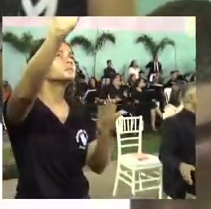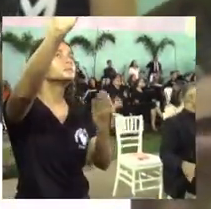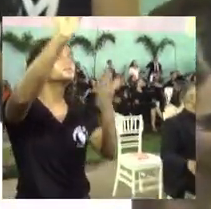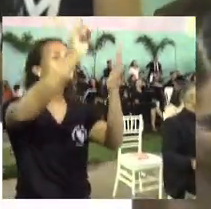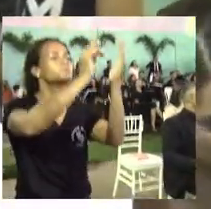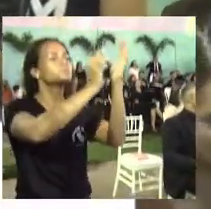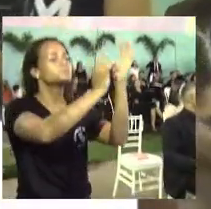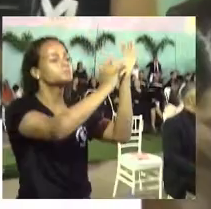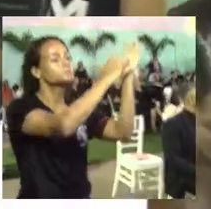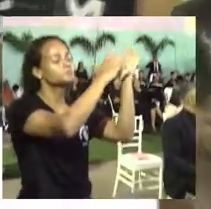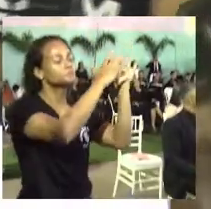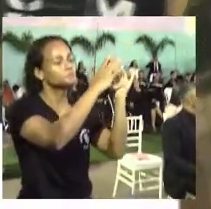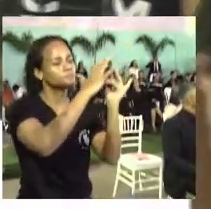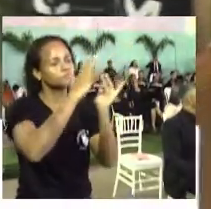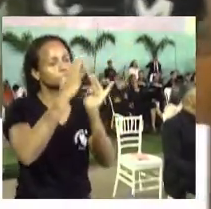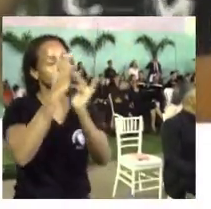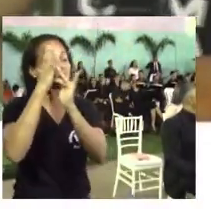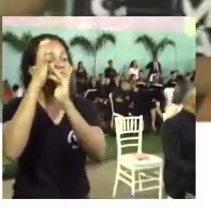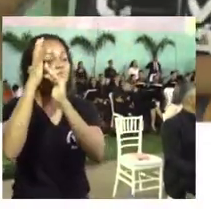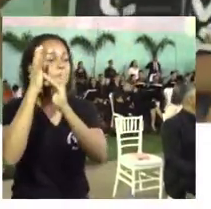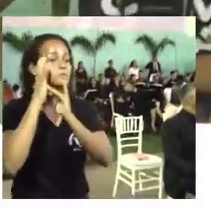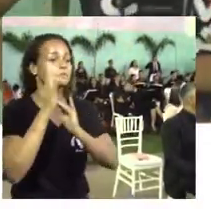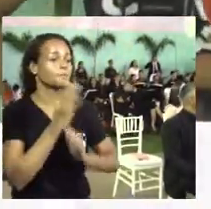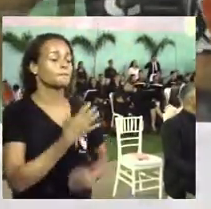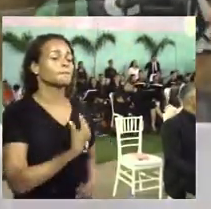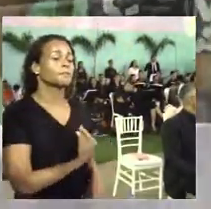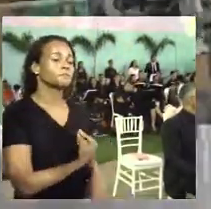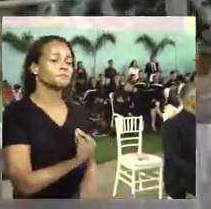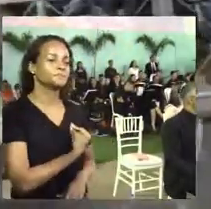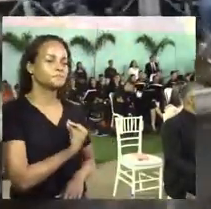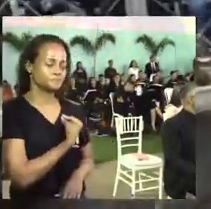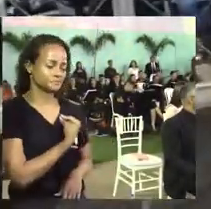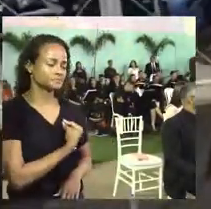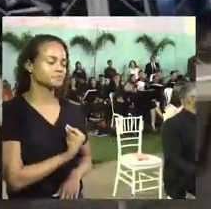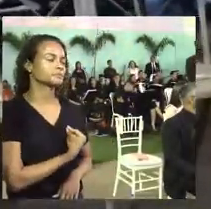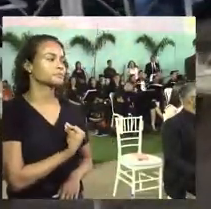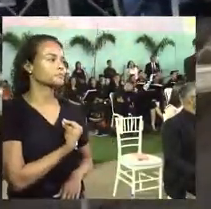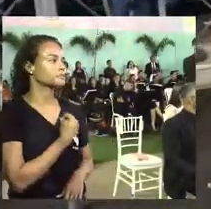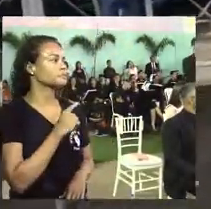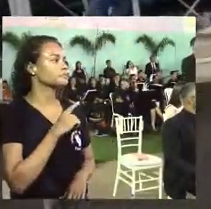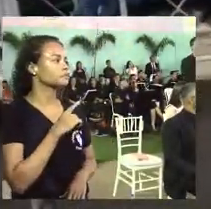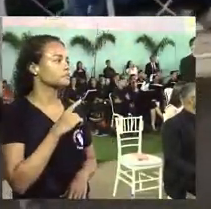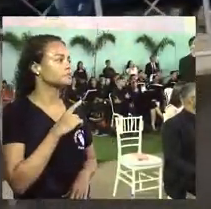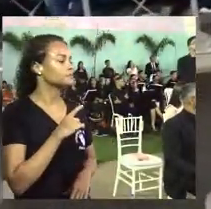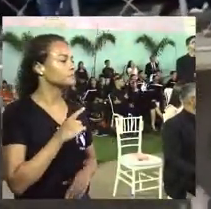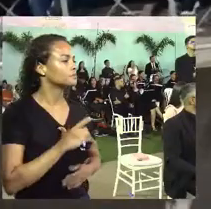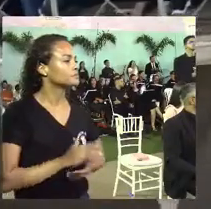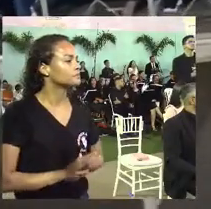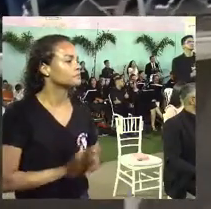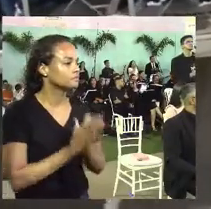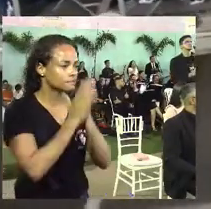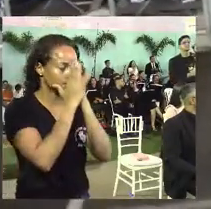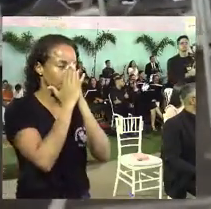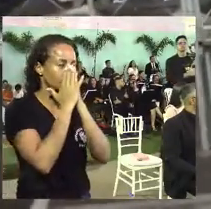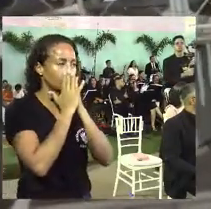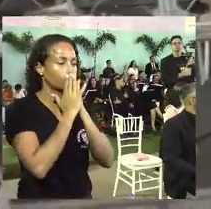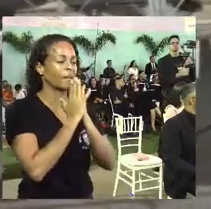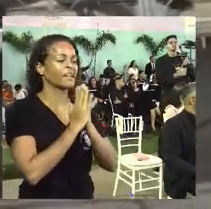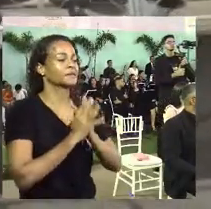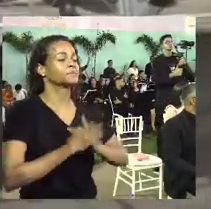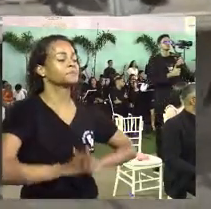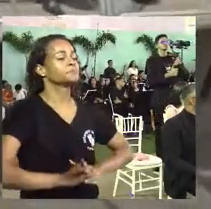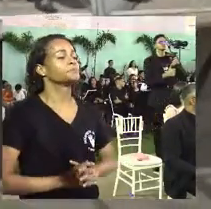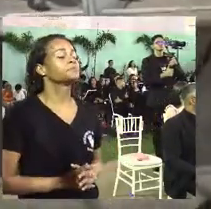eu quero só eles cantando agora é pra terminar esse refrão Porque